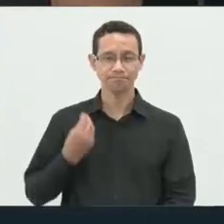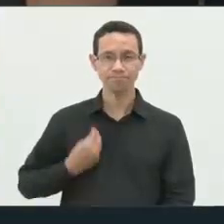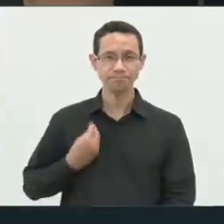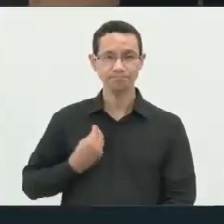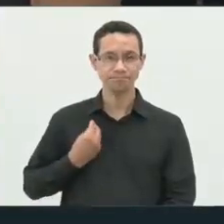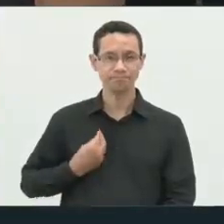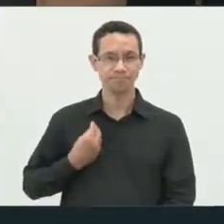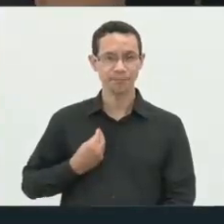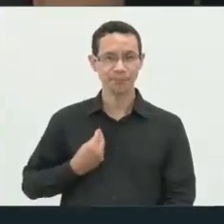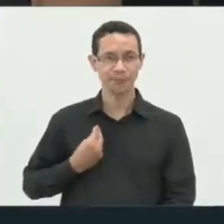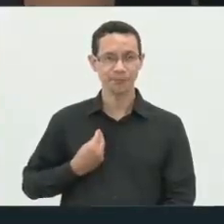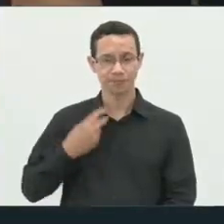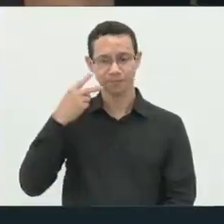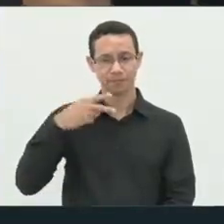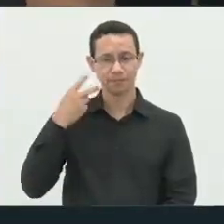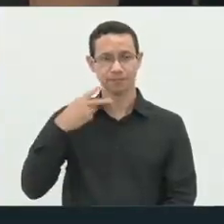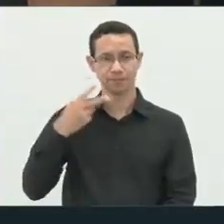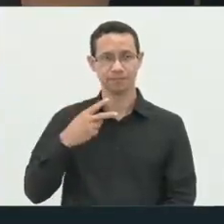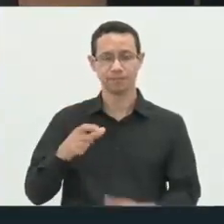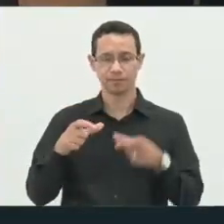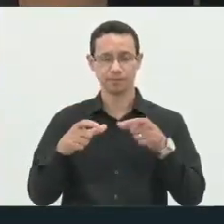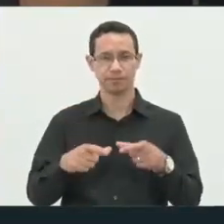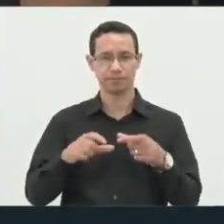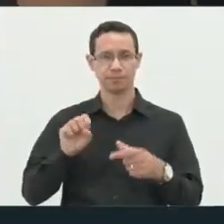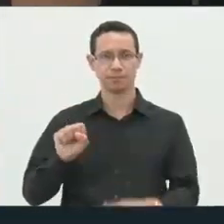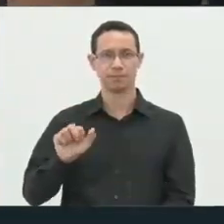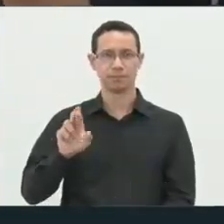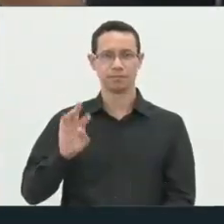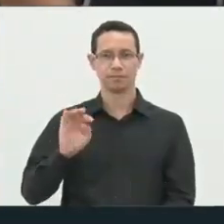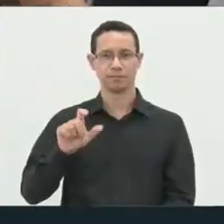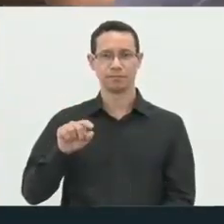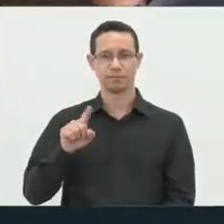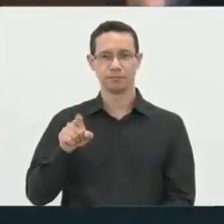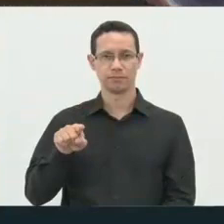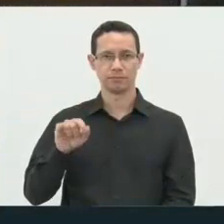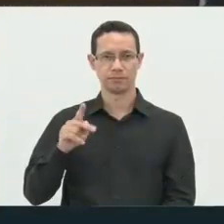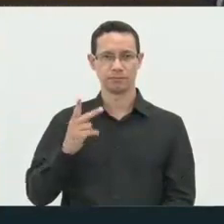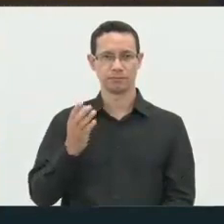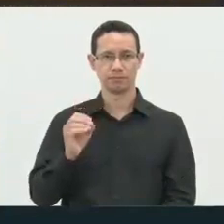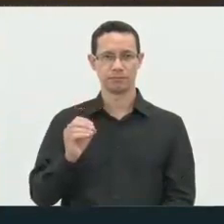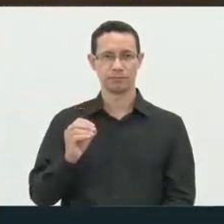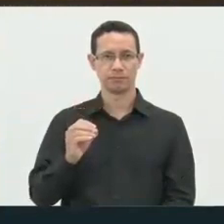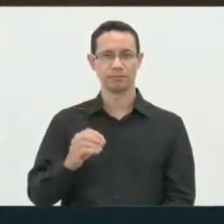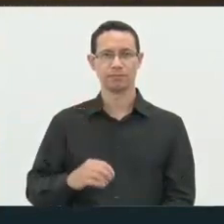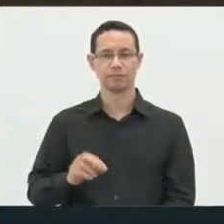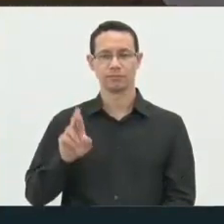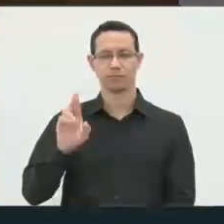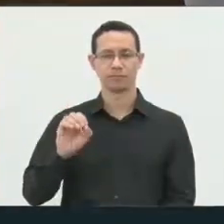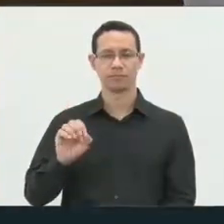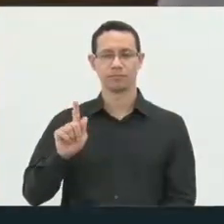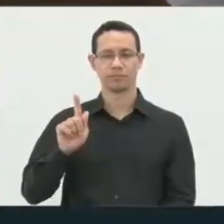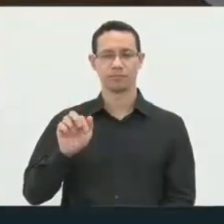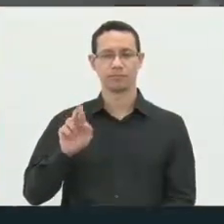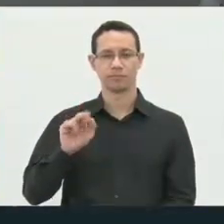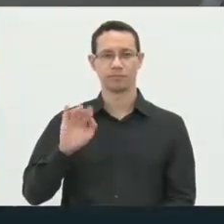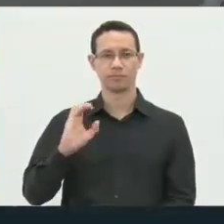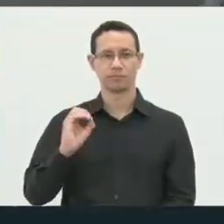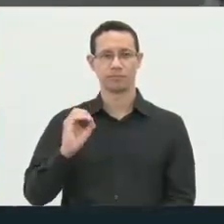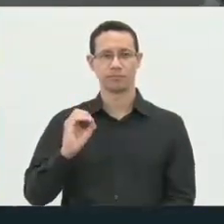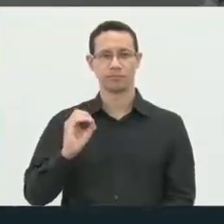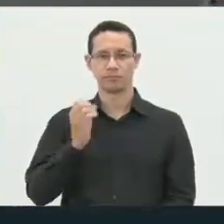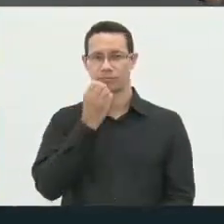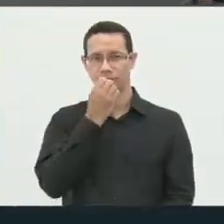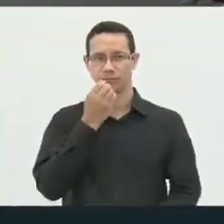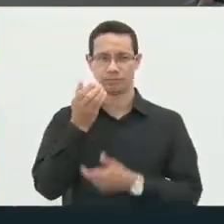da cidade de Sertãozinho vereador eleito pelo cidadania Rogério Silva seja